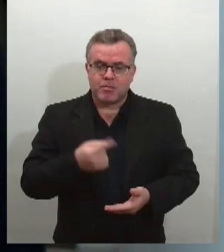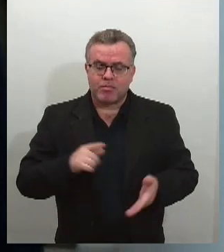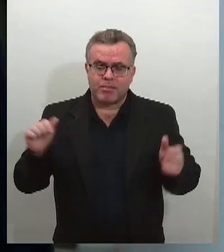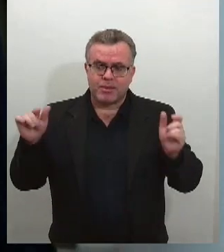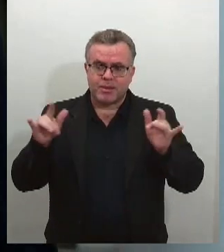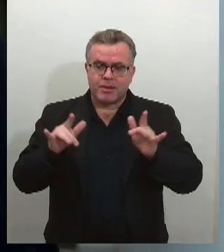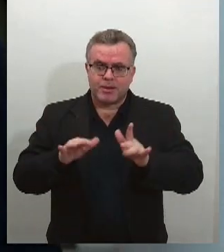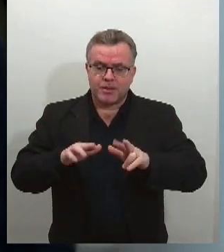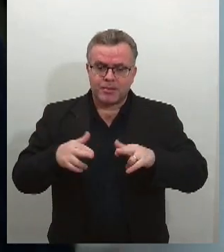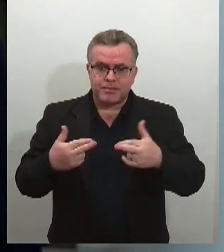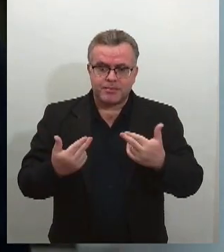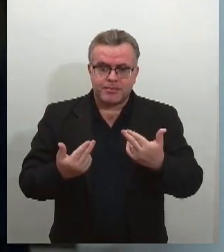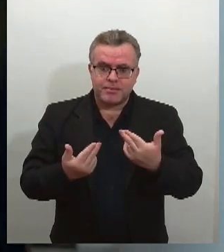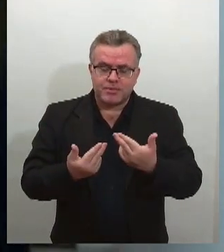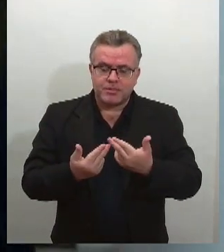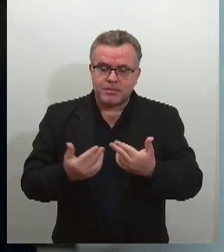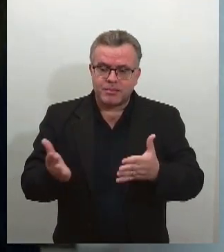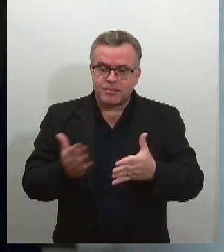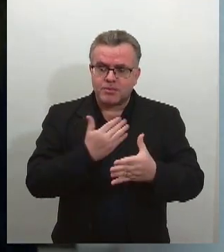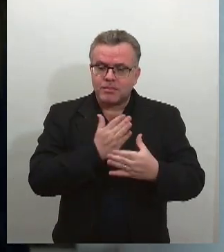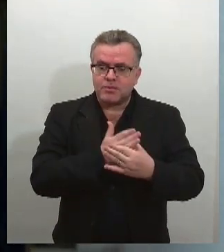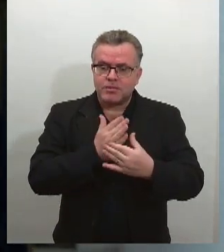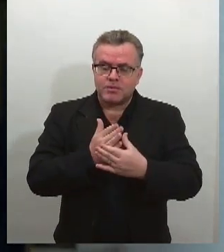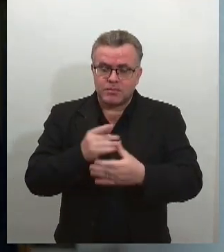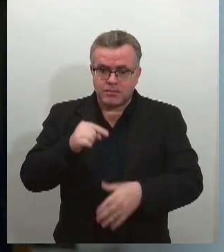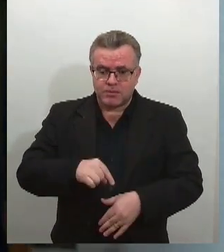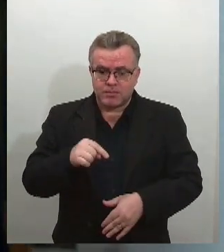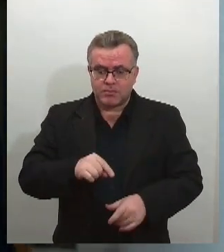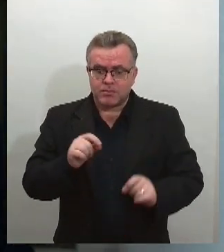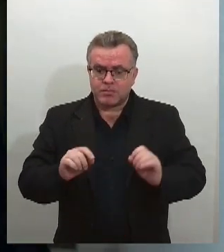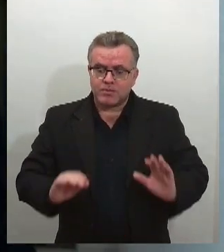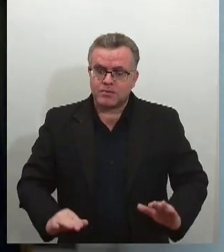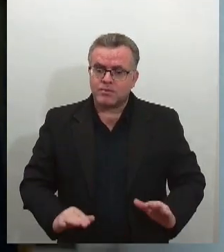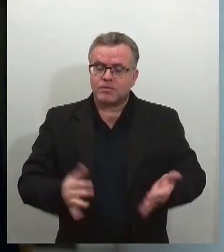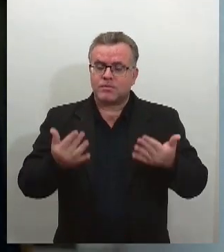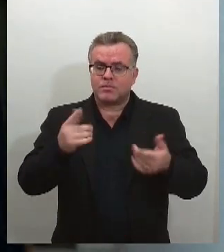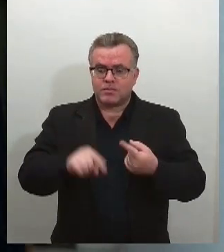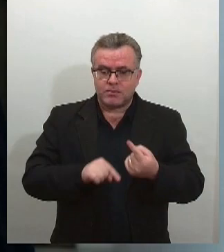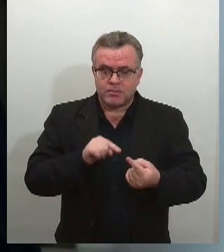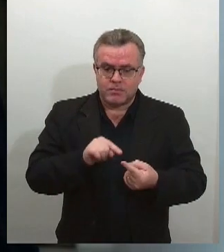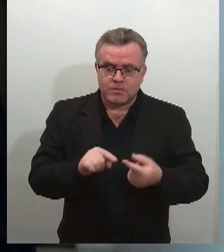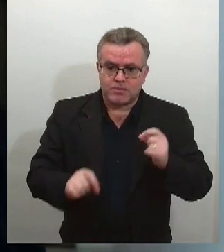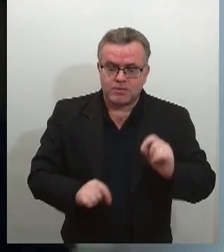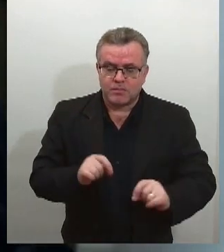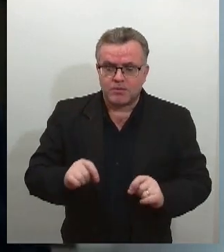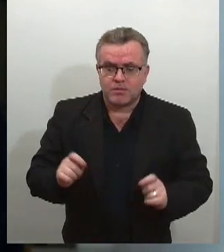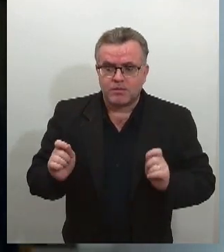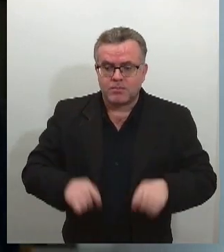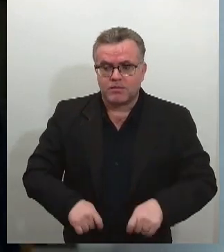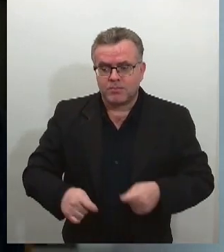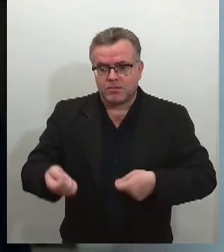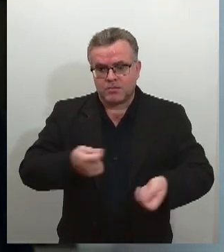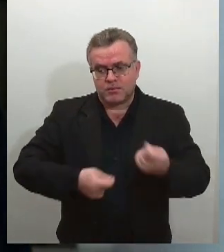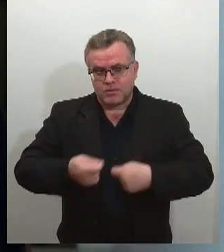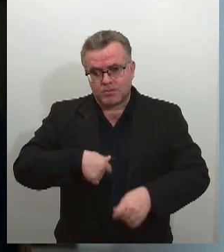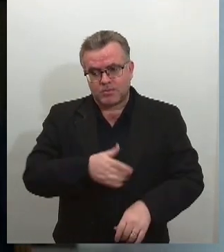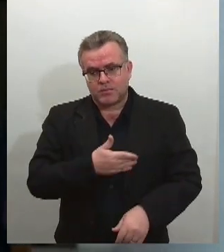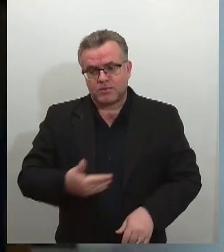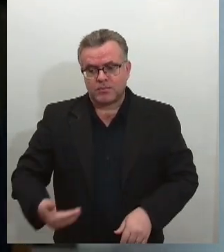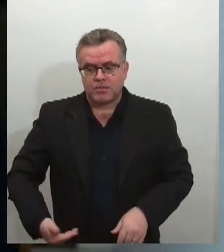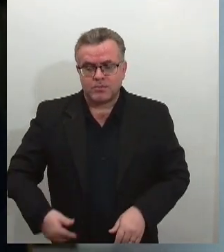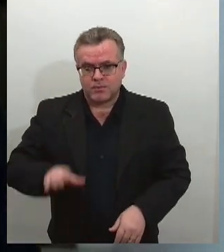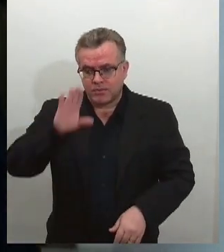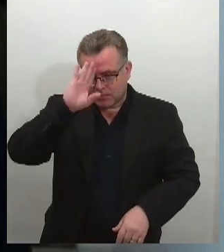Doria para justamente comemorar e tratar de temas tão relevantes para a administração pública, principalmente nesse momento, esse